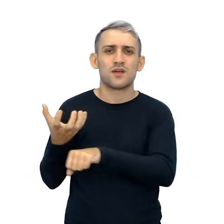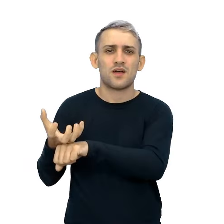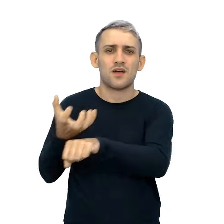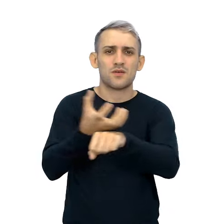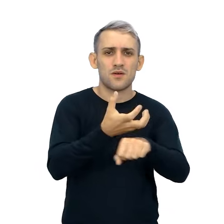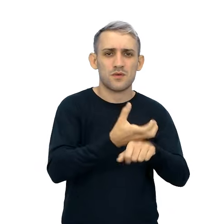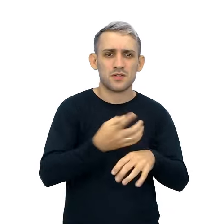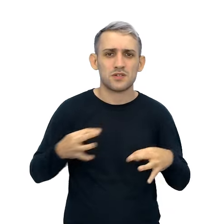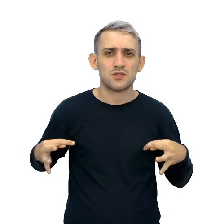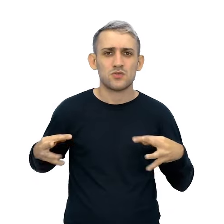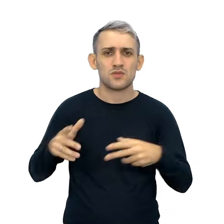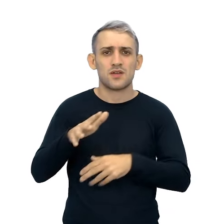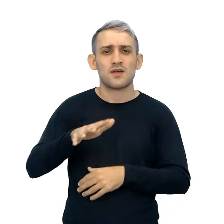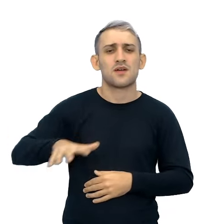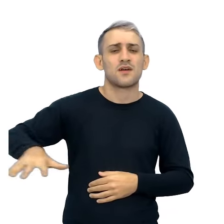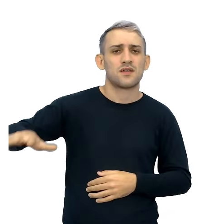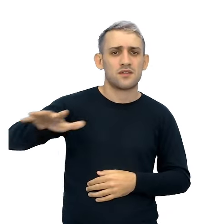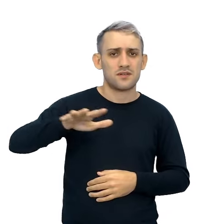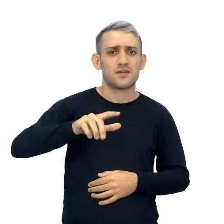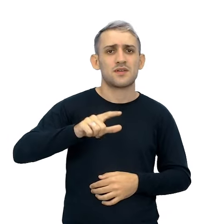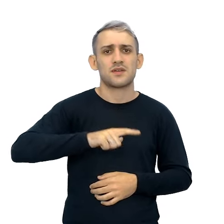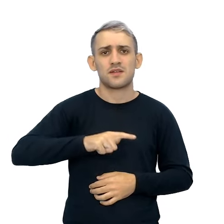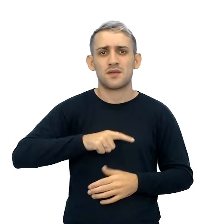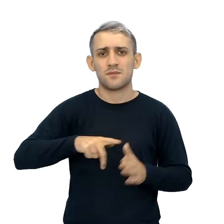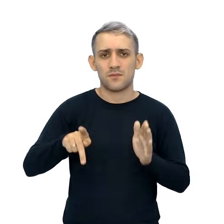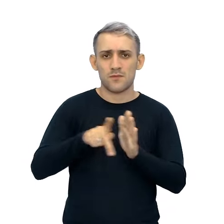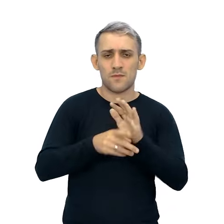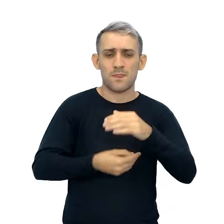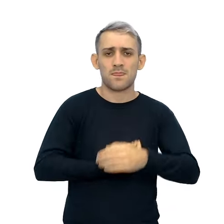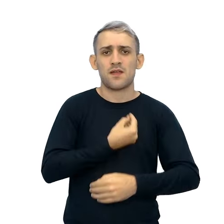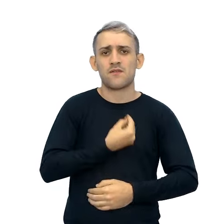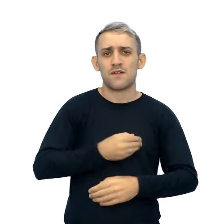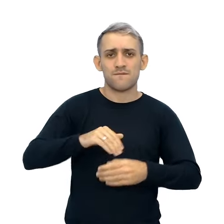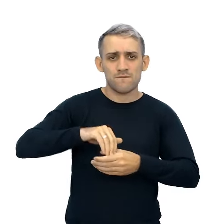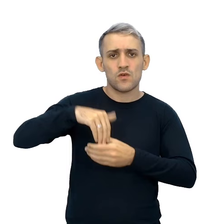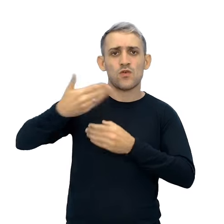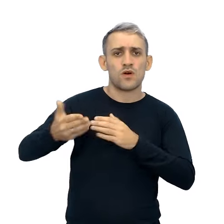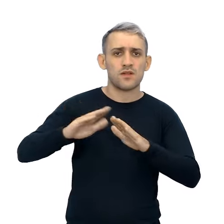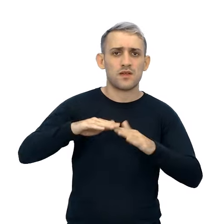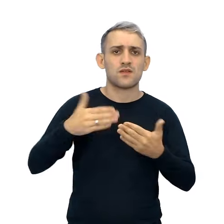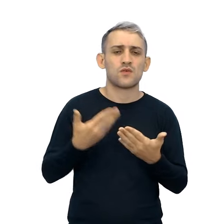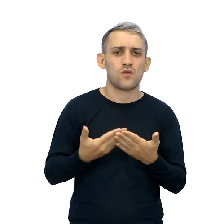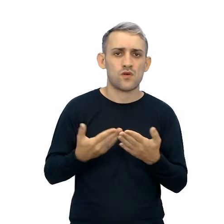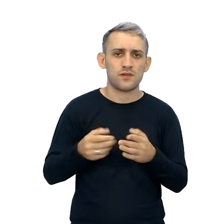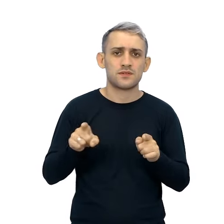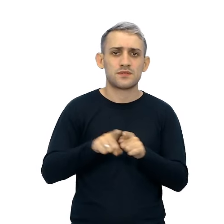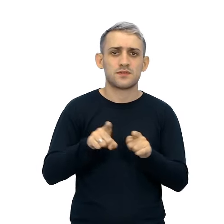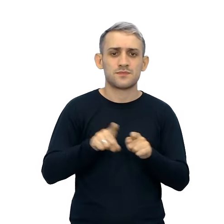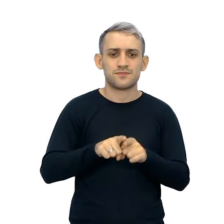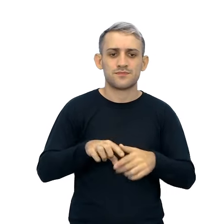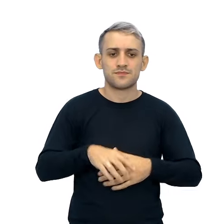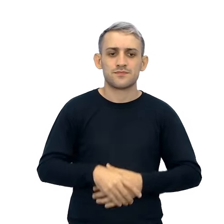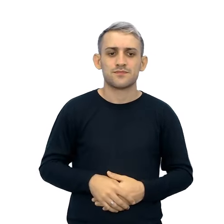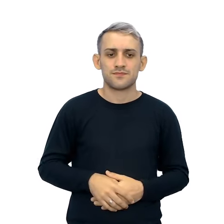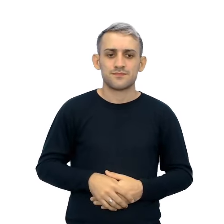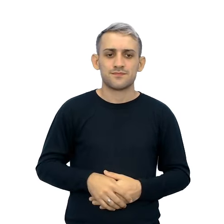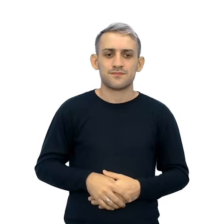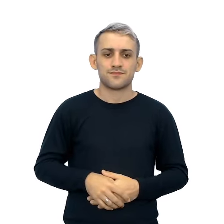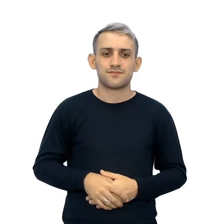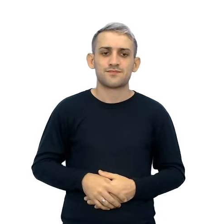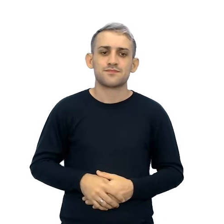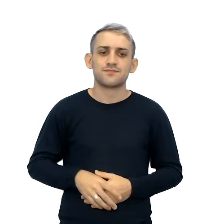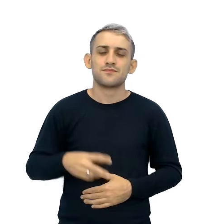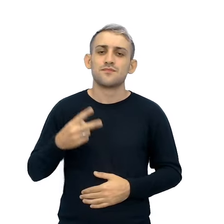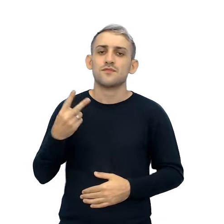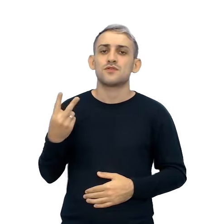componentes, em todas as áreas, e quiçá na vida, fora da escola, não é verdade? O segundo passo para a